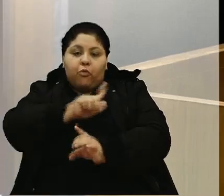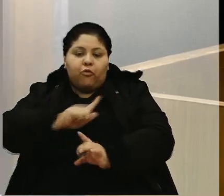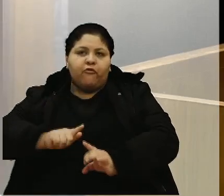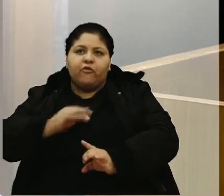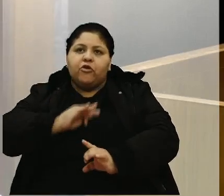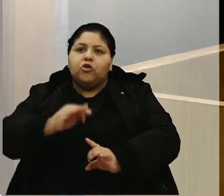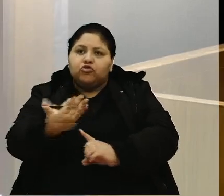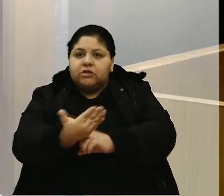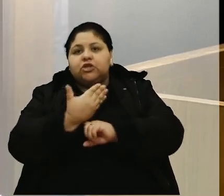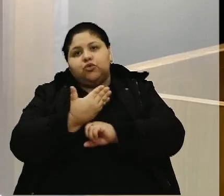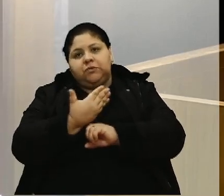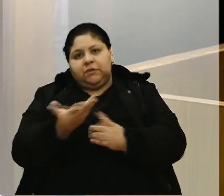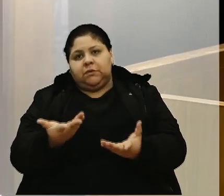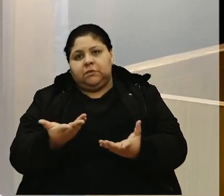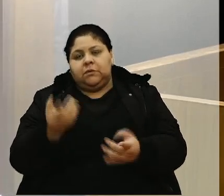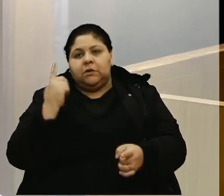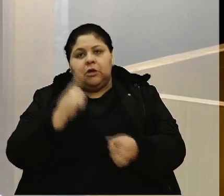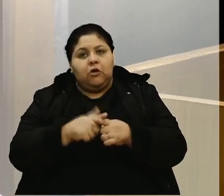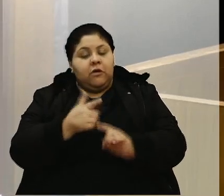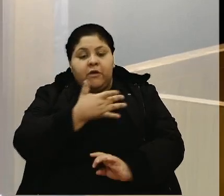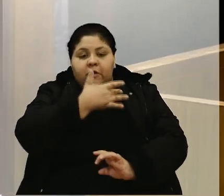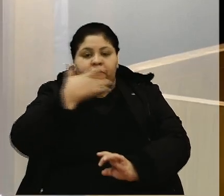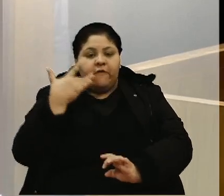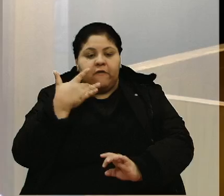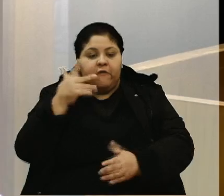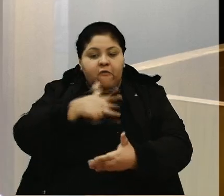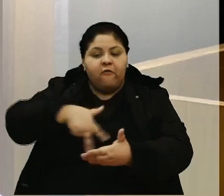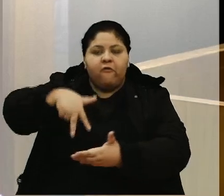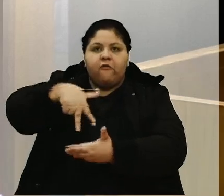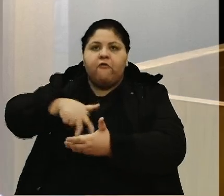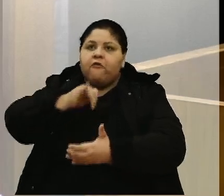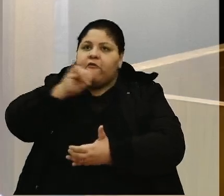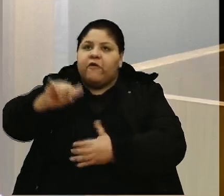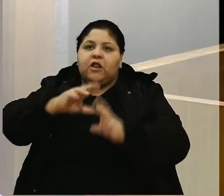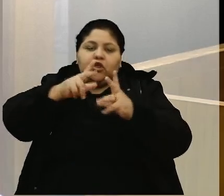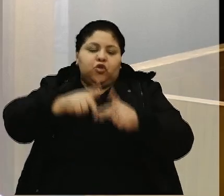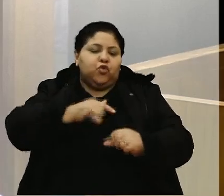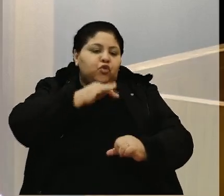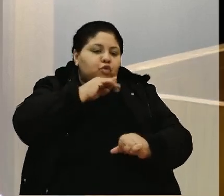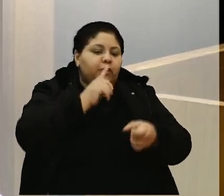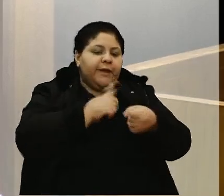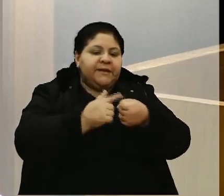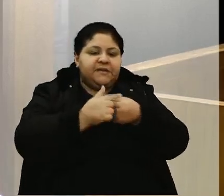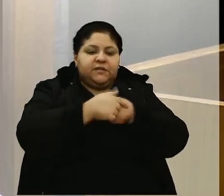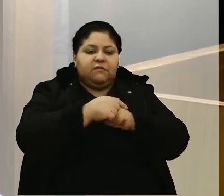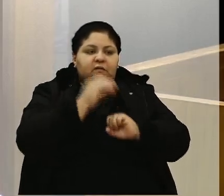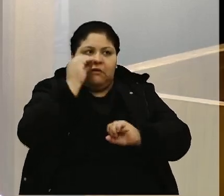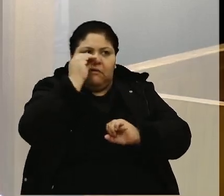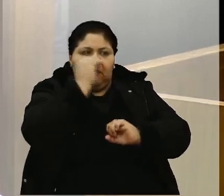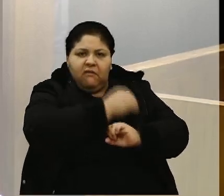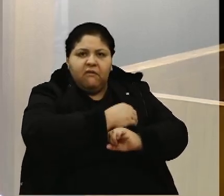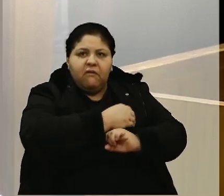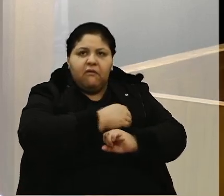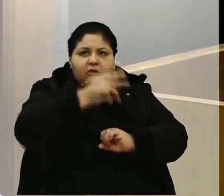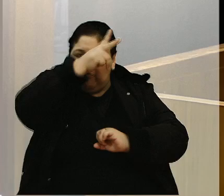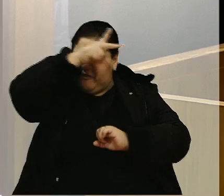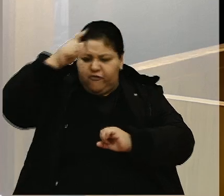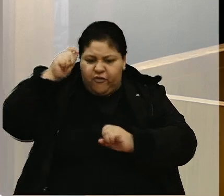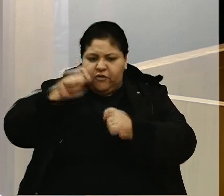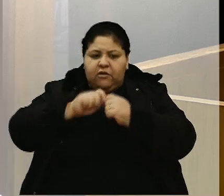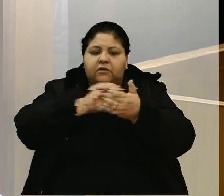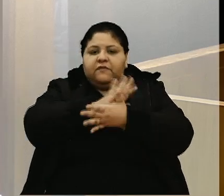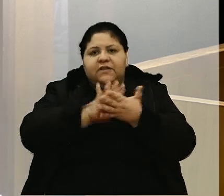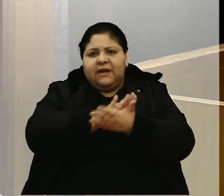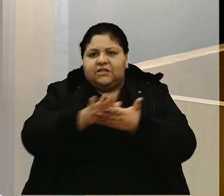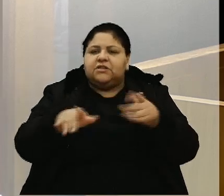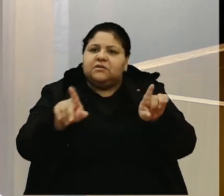ajudem com isso. Porque é muito fácil subir aqui e dizer que está tudo ruim, que a cidade está horrível, que o prefeito não faz nada, quando